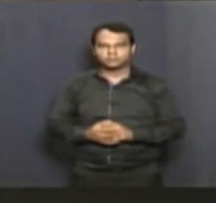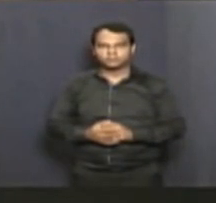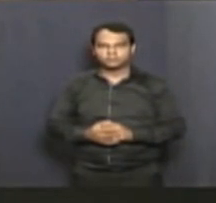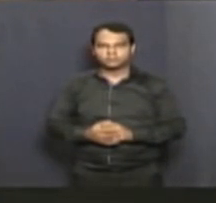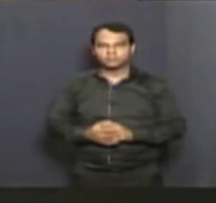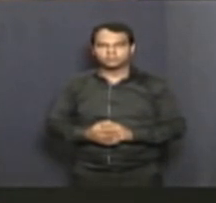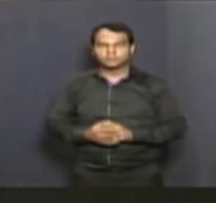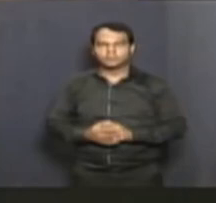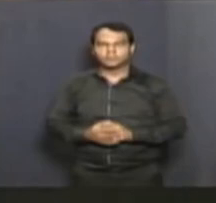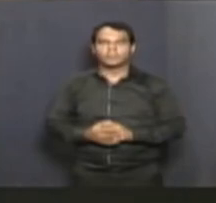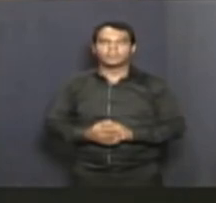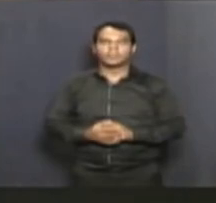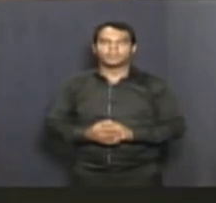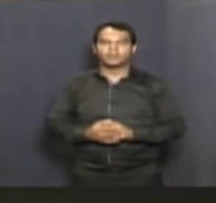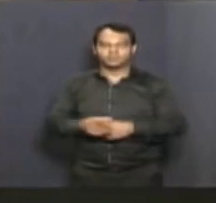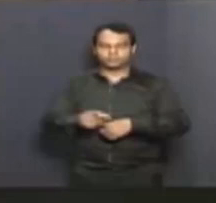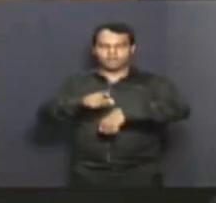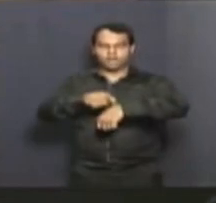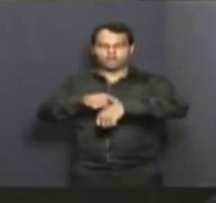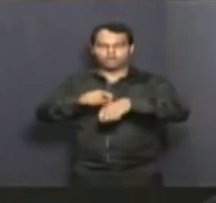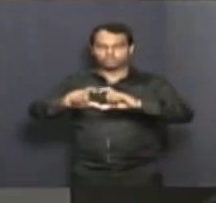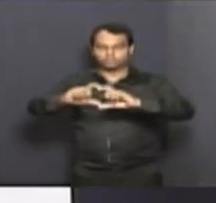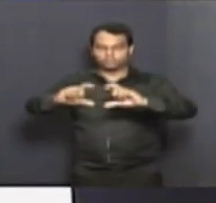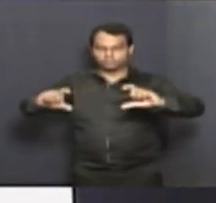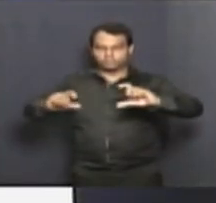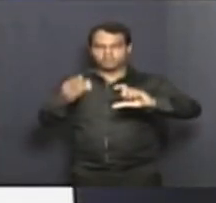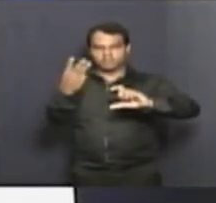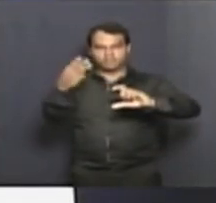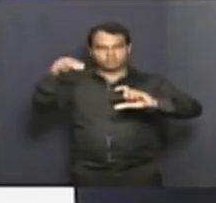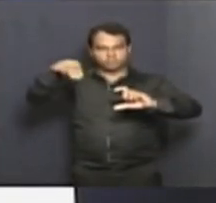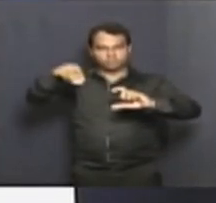o relógio com a contagem 3 minutos